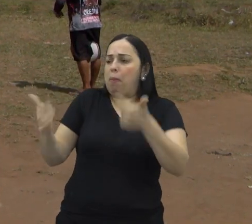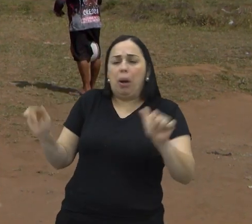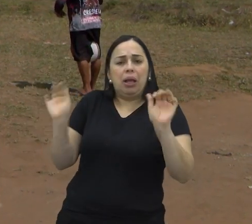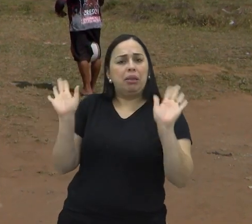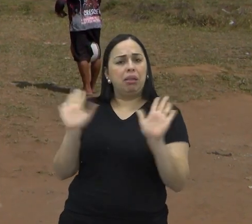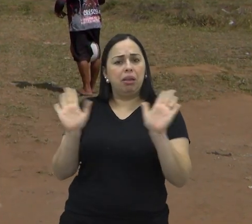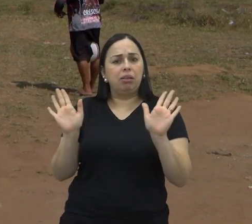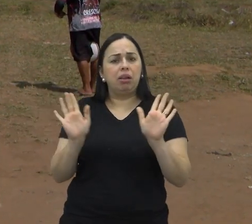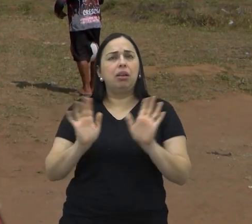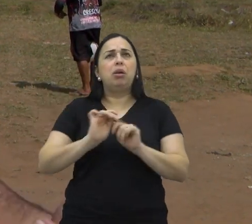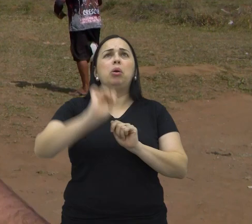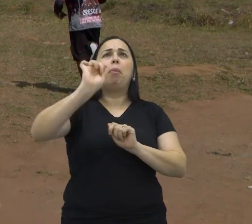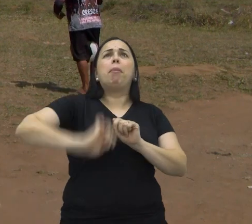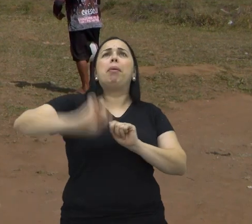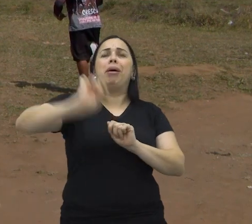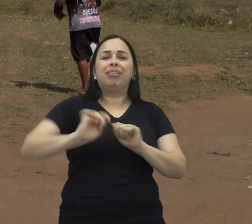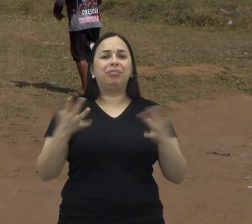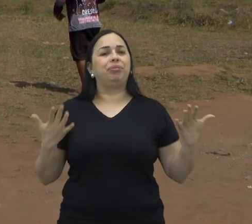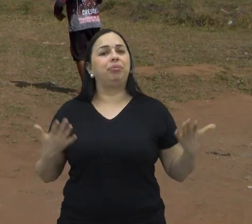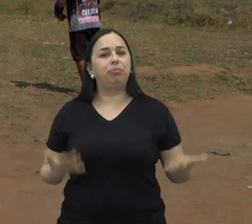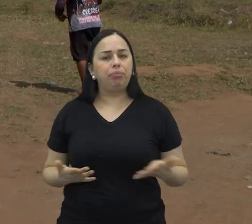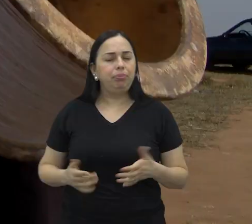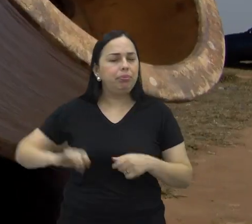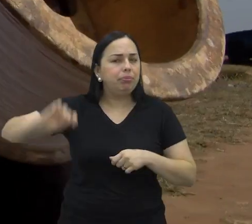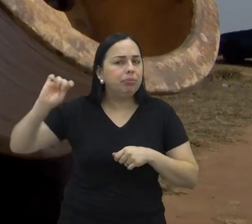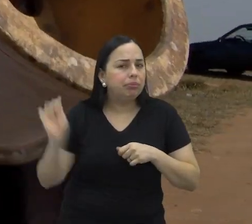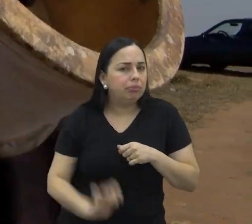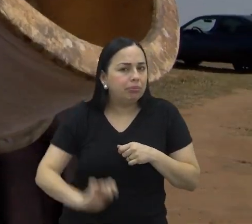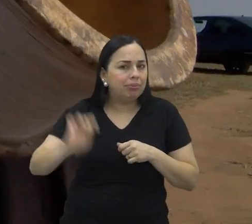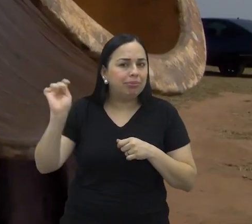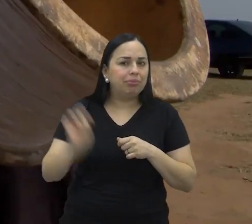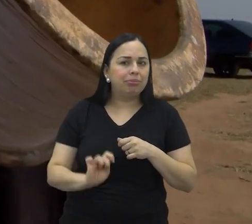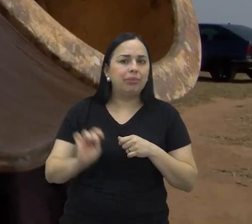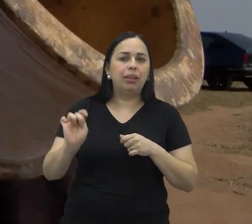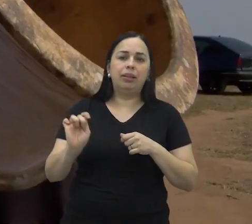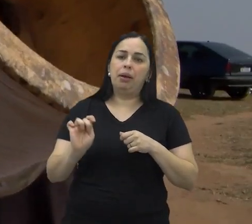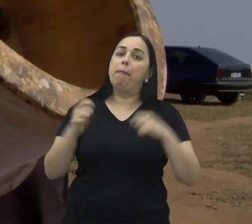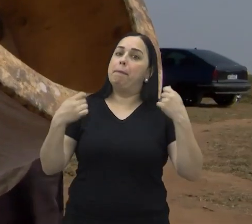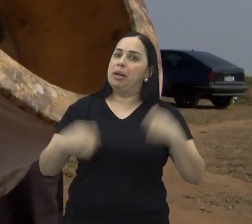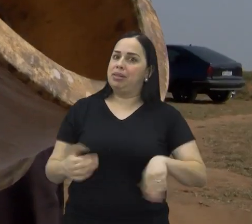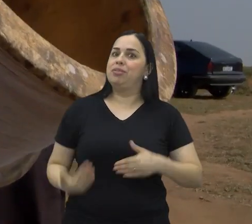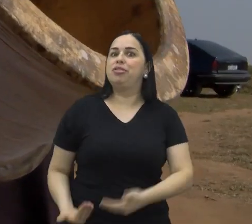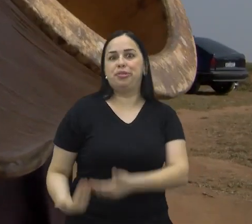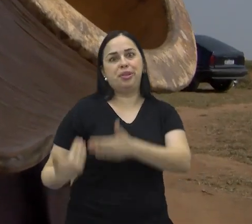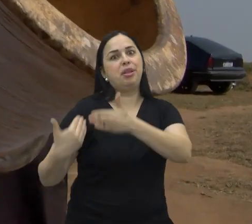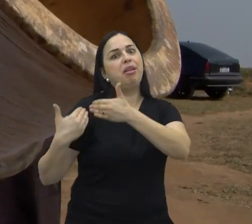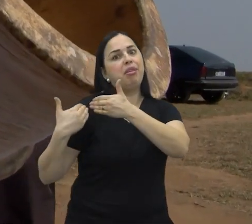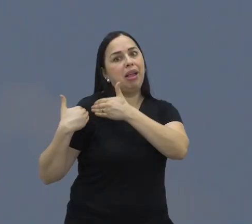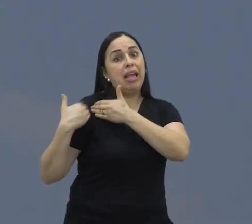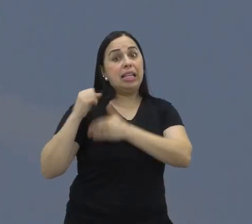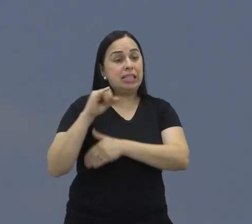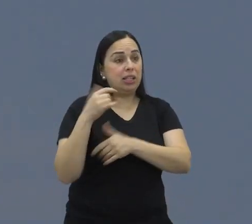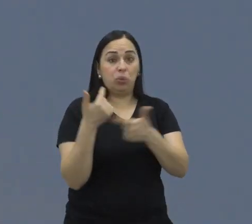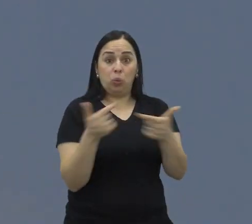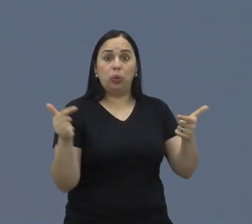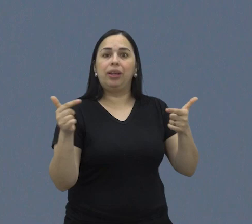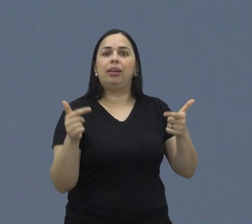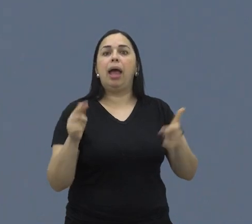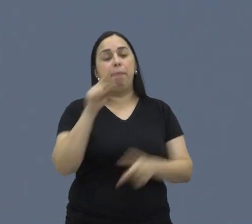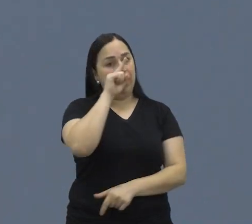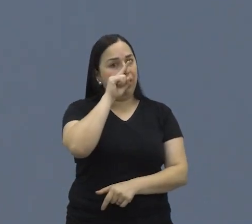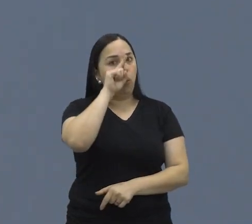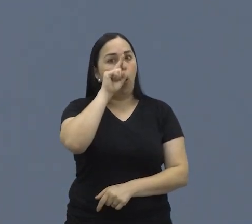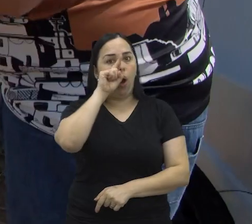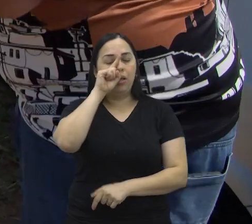pipa está distante de você, então foi uma brincadeira que casou legal. Mas soltar pipas sem responsabilidade pode se